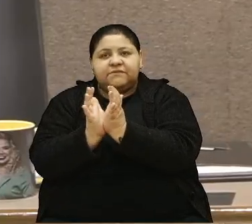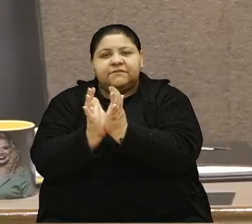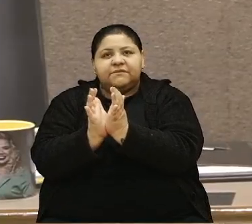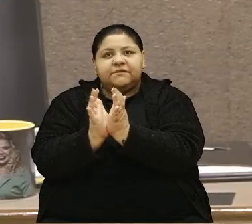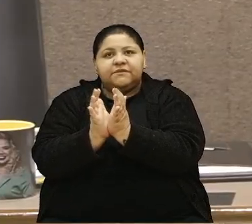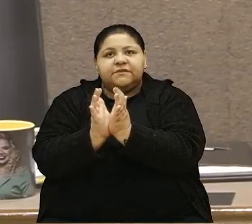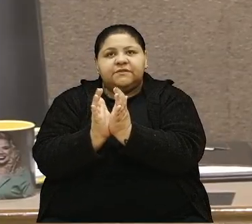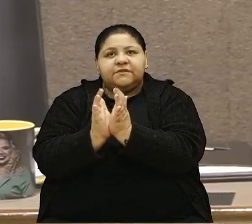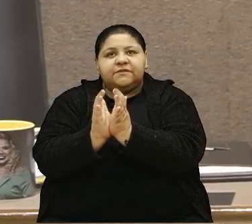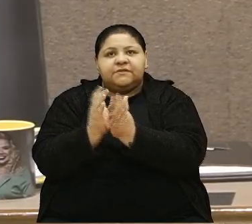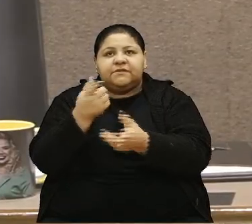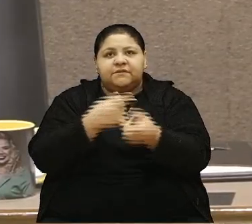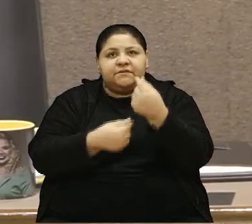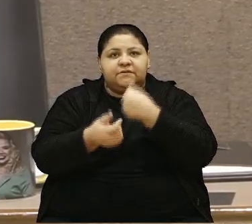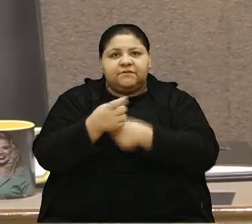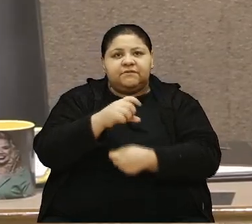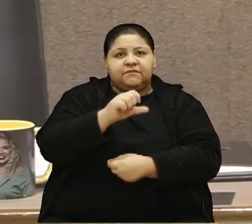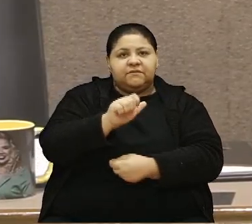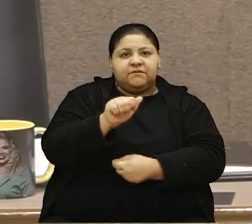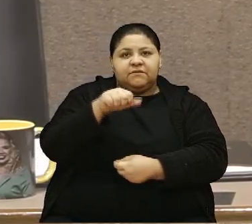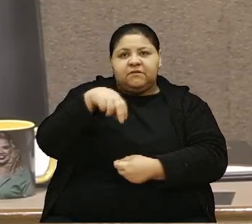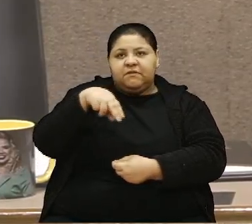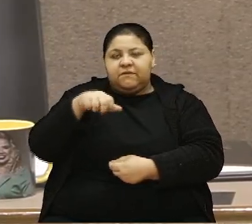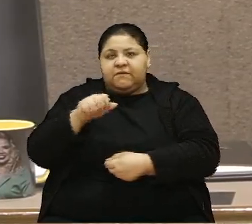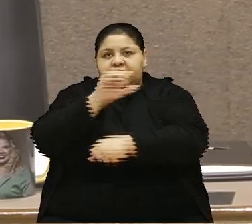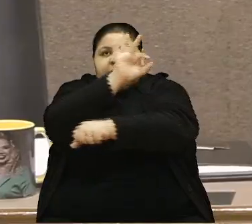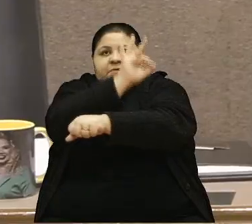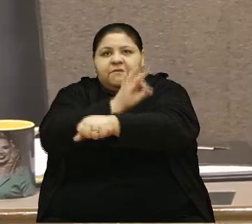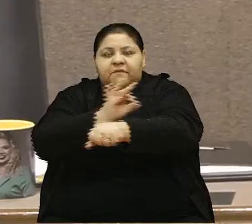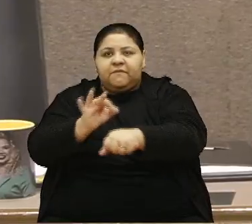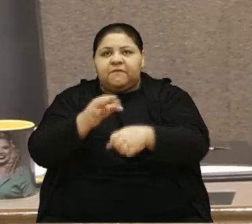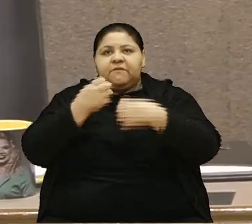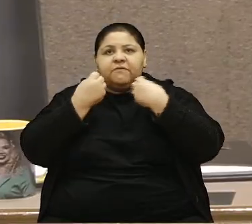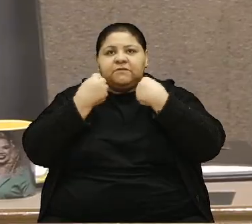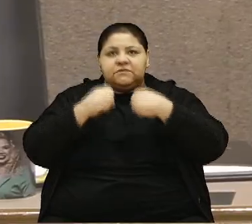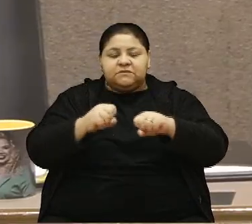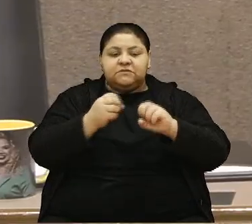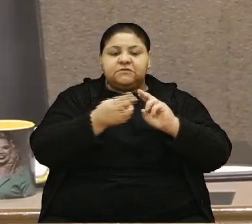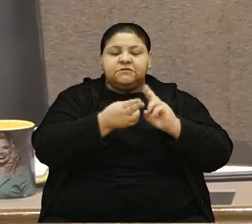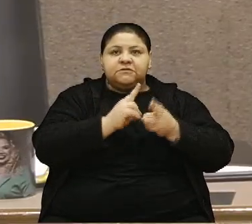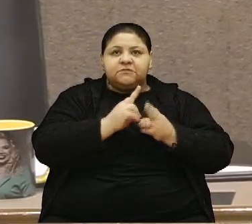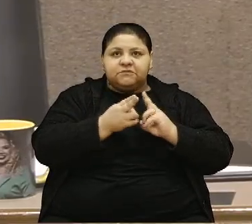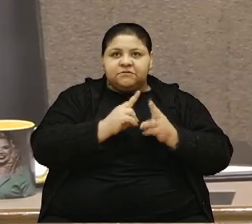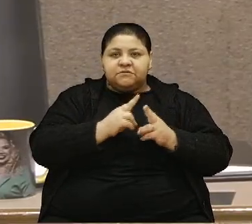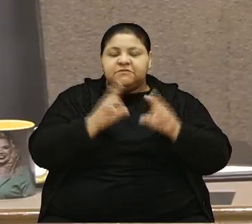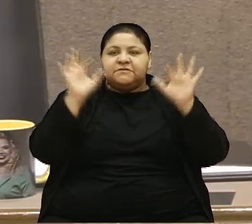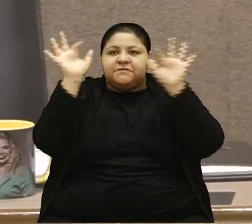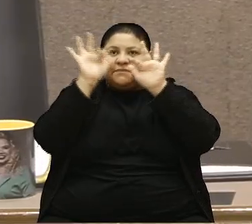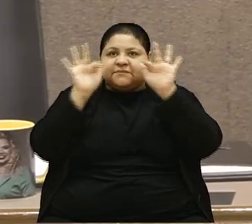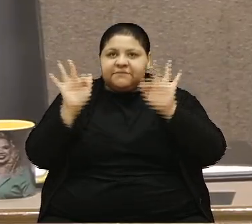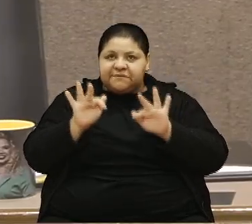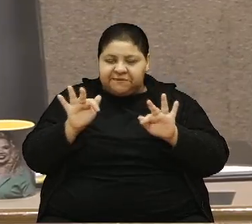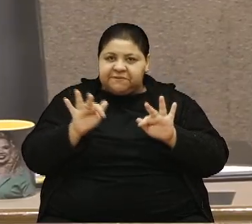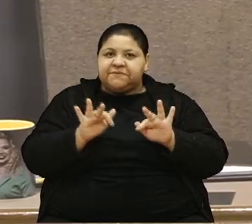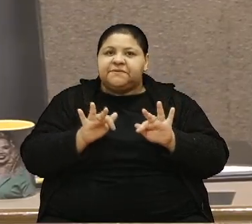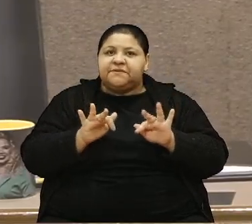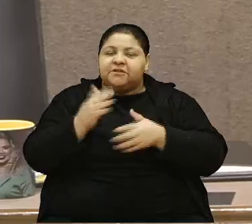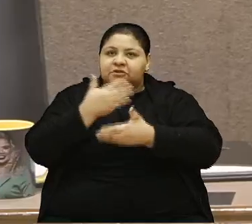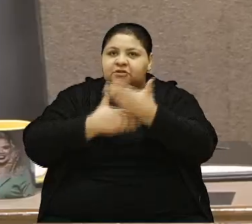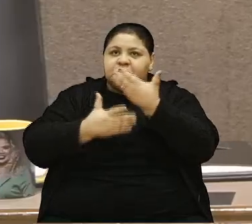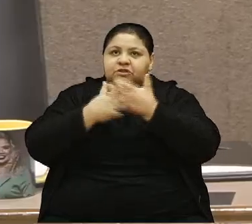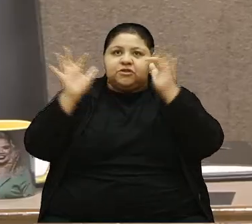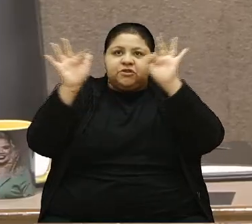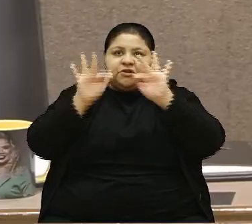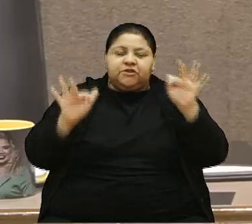do Executivo, Ana Diesel, arquiteta da Secretaria do Urbanismo. Então, felicidades, Ana, toda a felicidade do